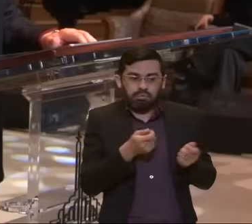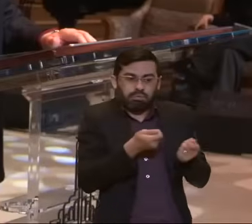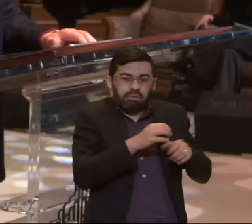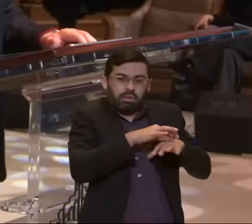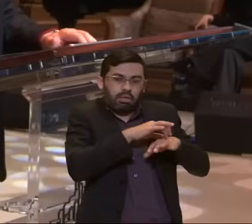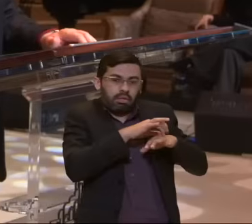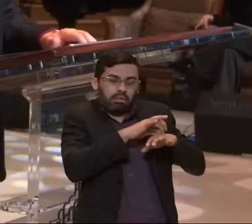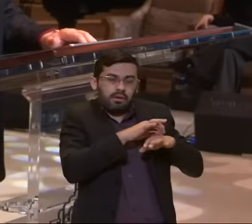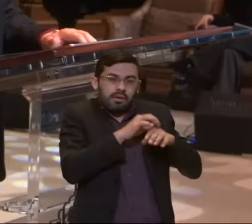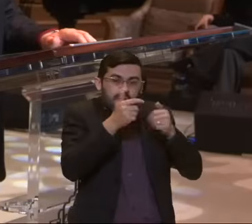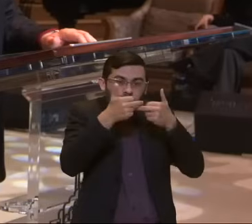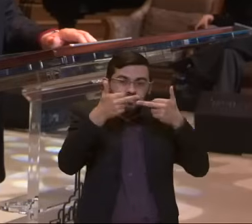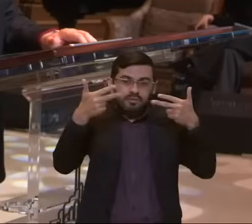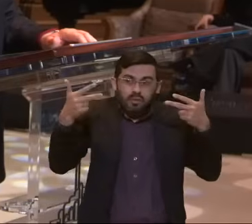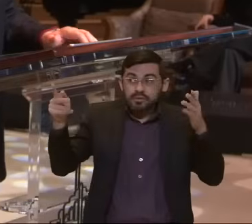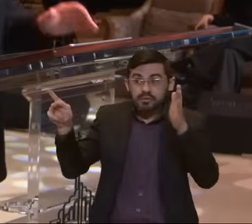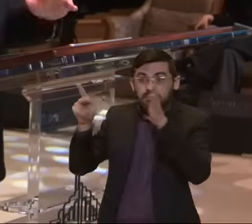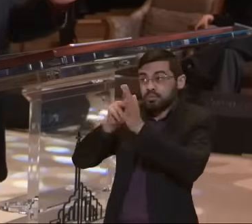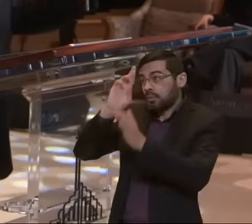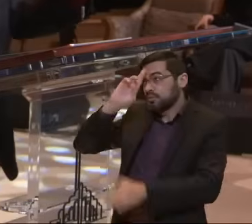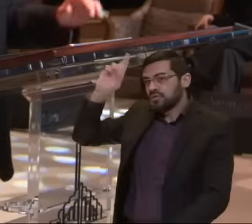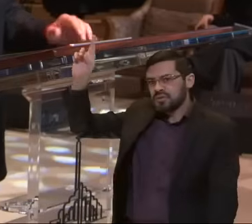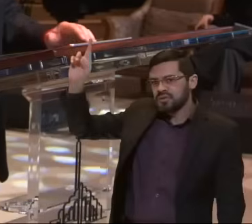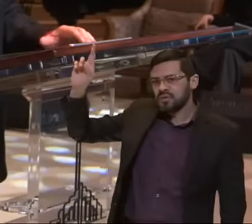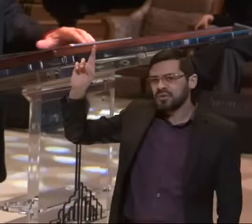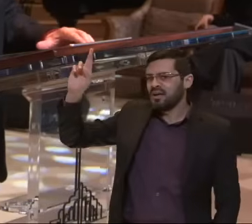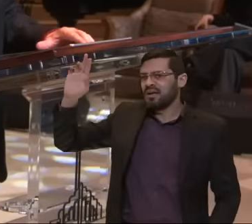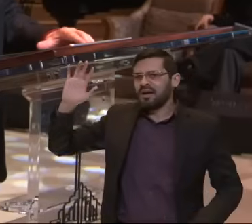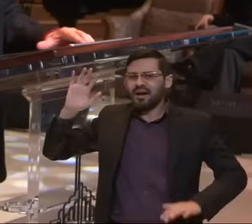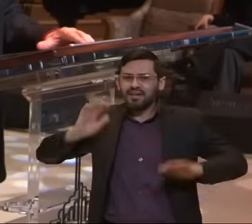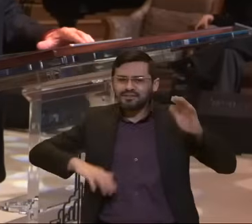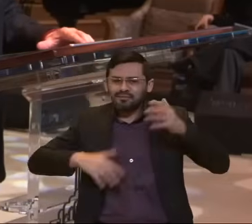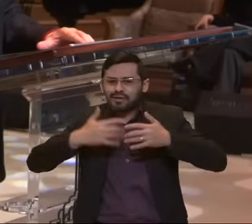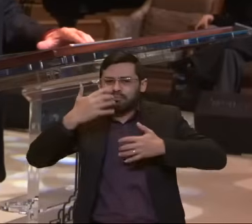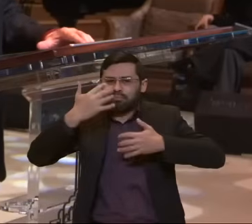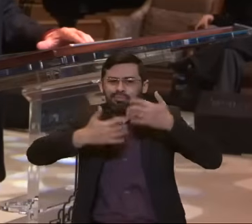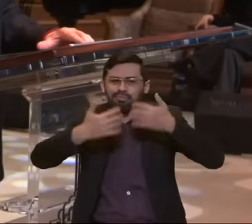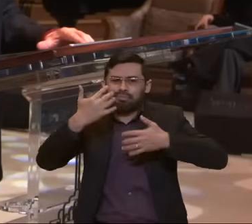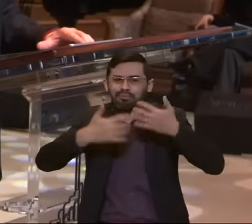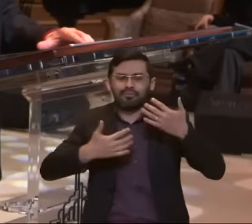carne, as coisas espirituais são sempre mal interpretadas.